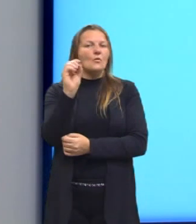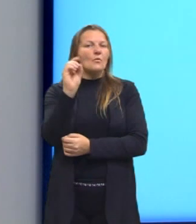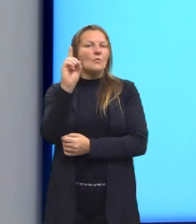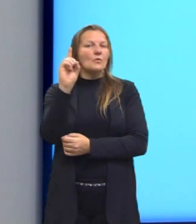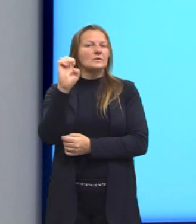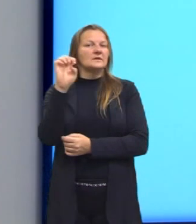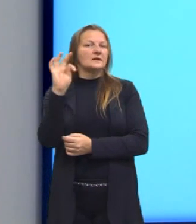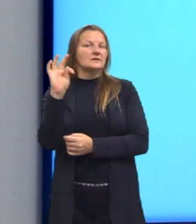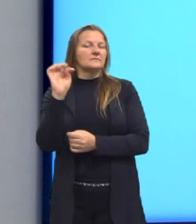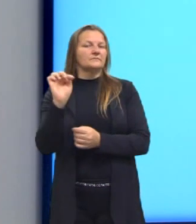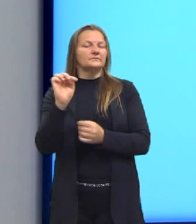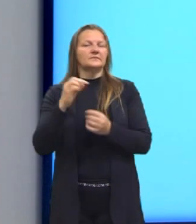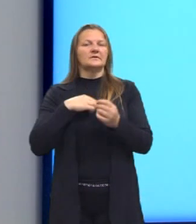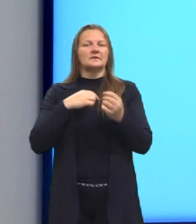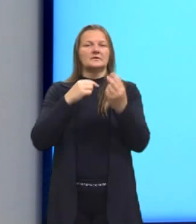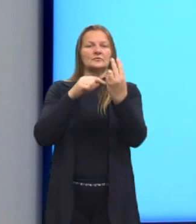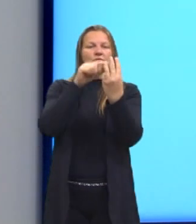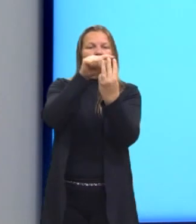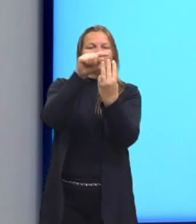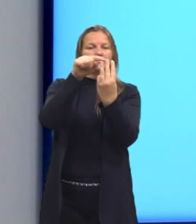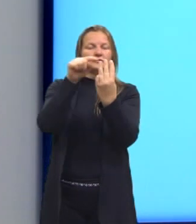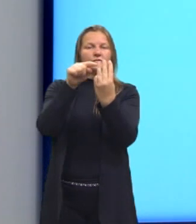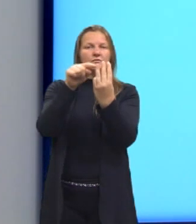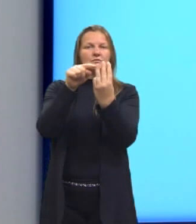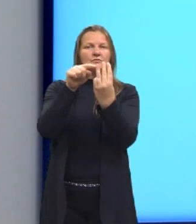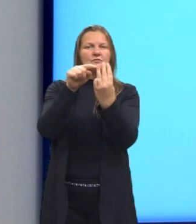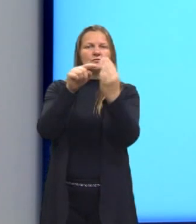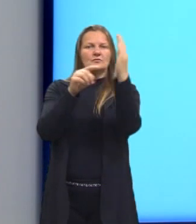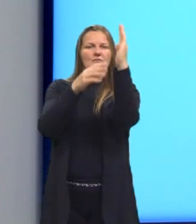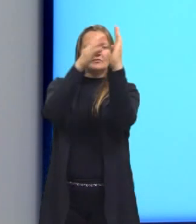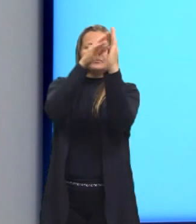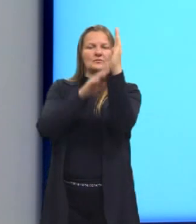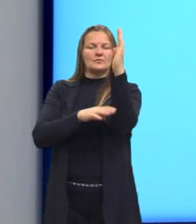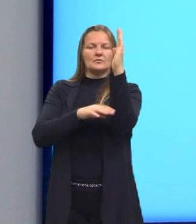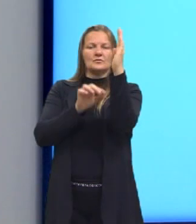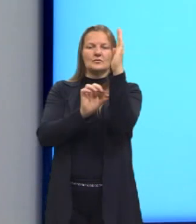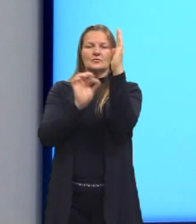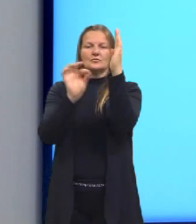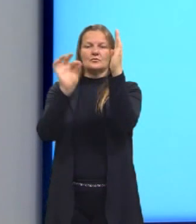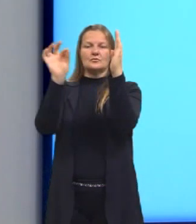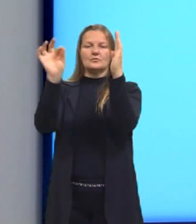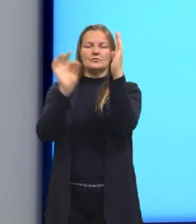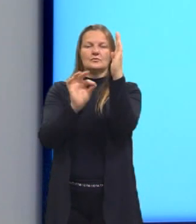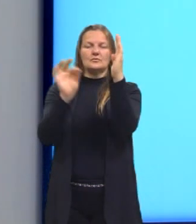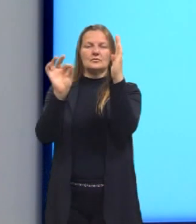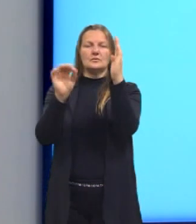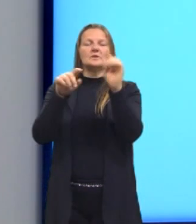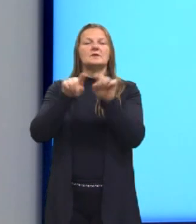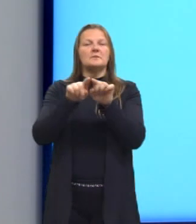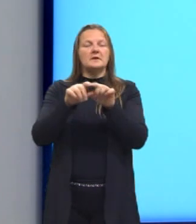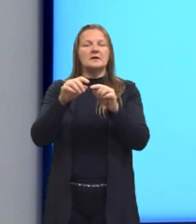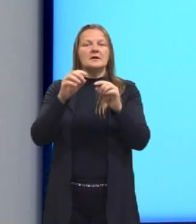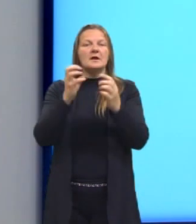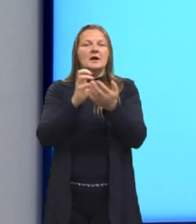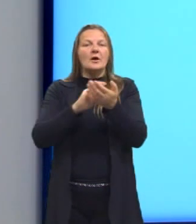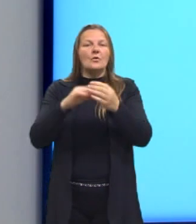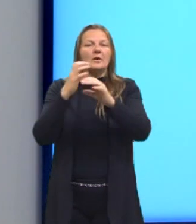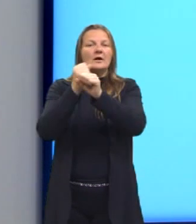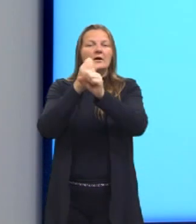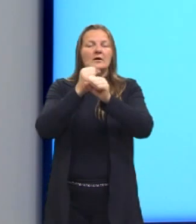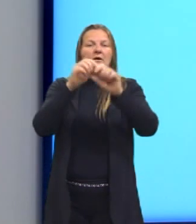verificar se três pontos estão alinhados no plano cartesiano, para calcular área de triângulos,